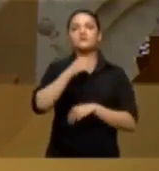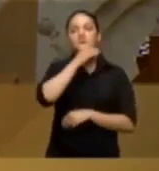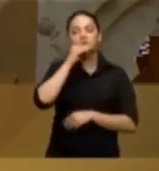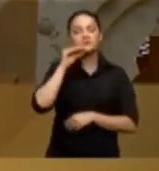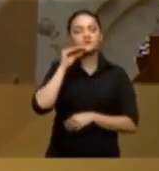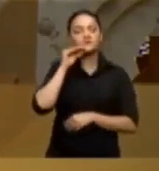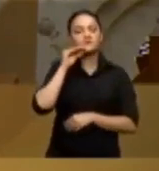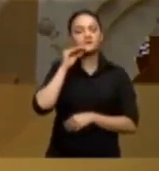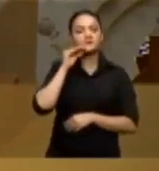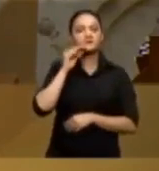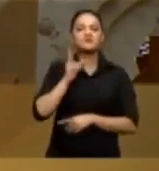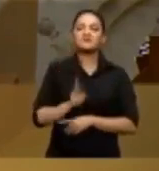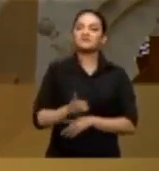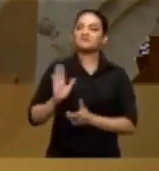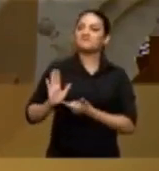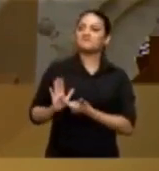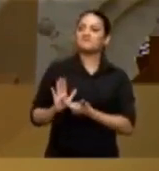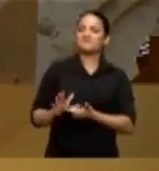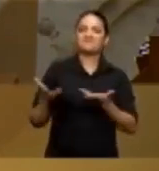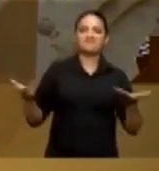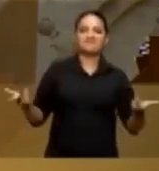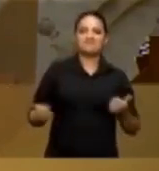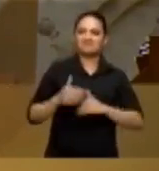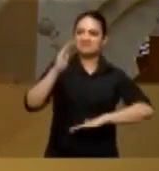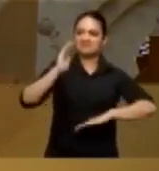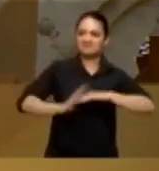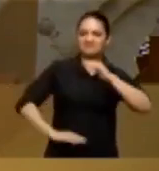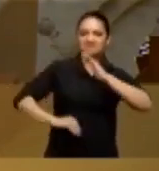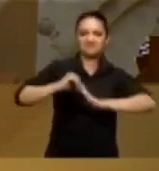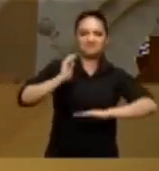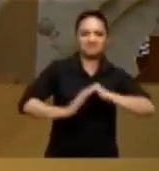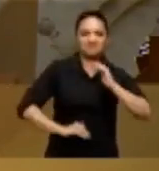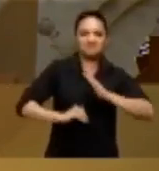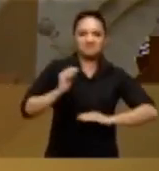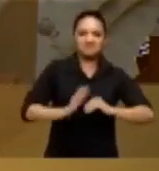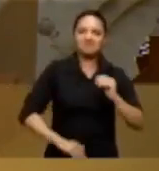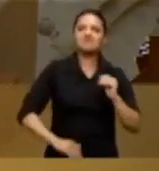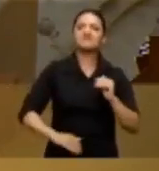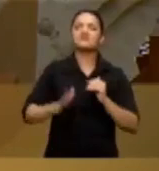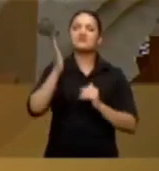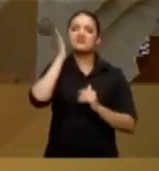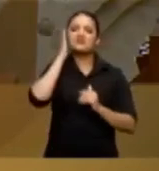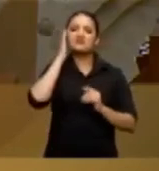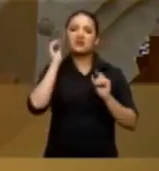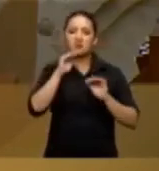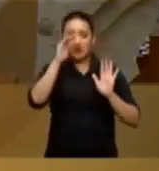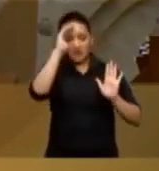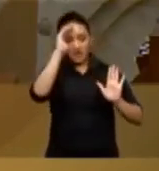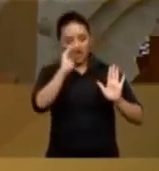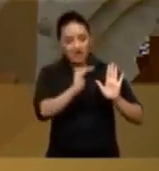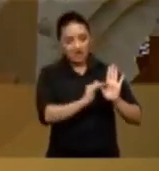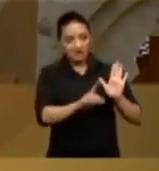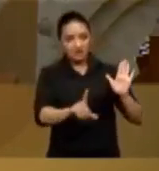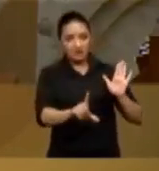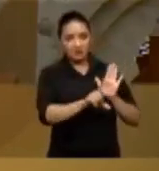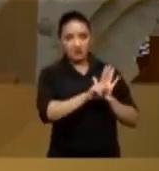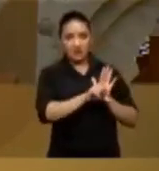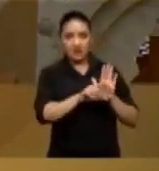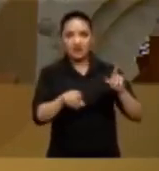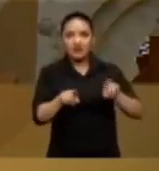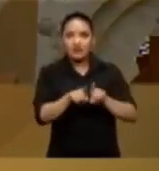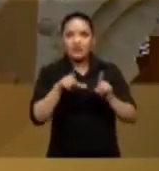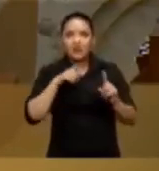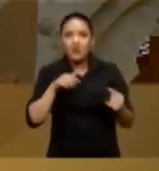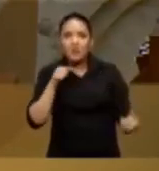ilustrar com maestria como um bom intérprete deve atuar em respeito tanto à letra quanto ao espírito das